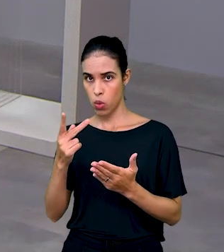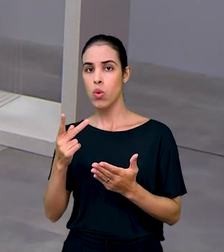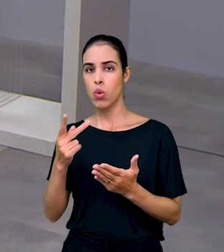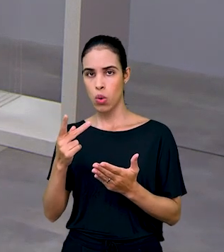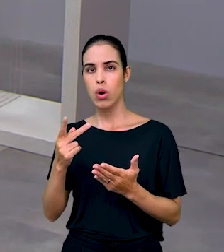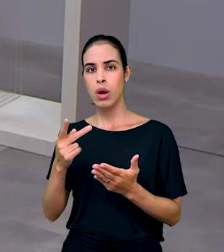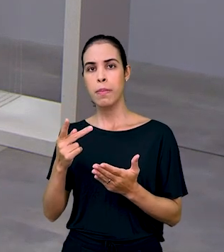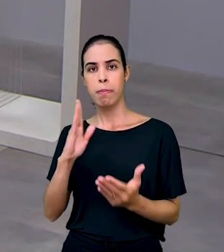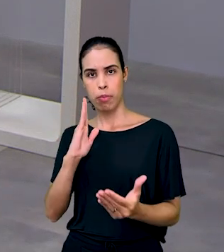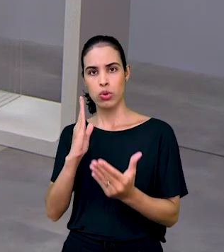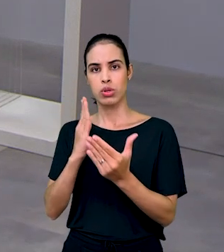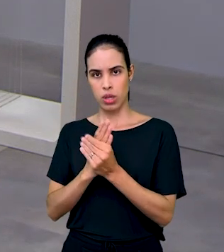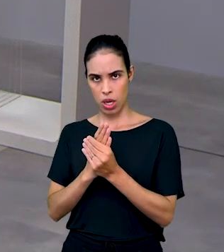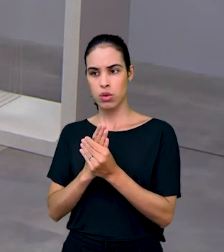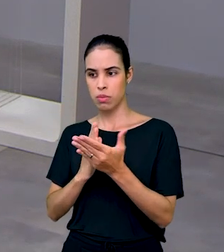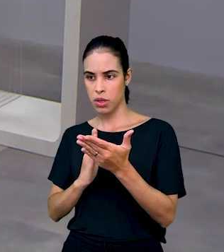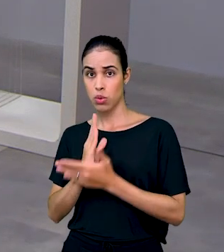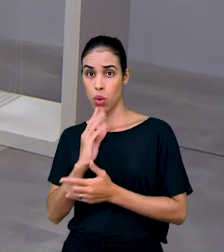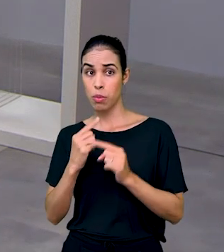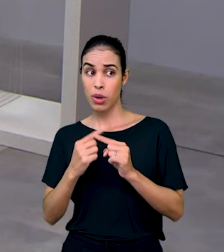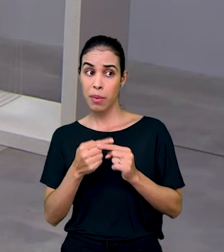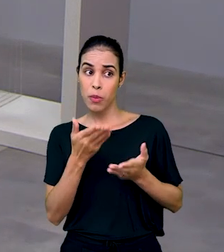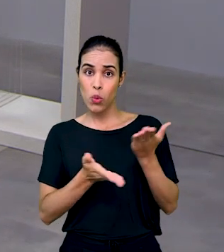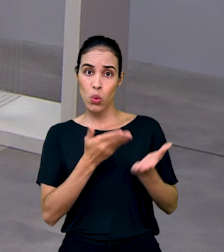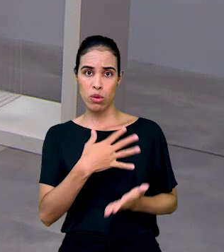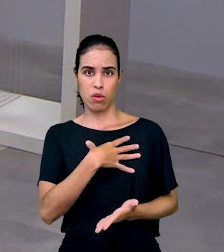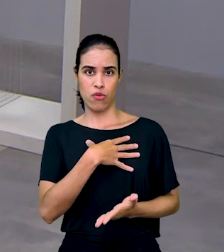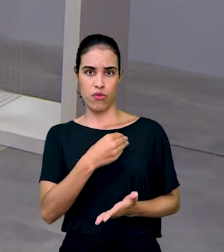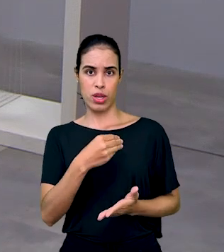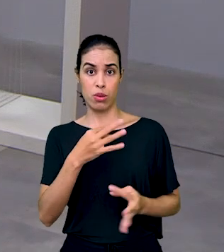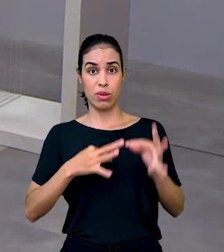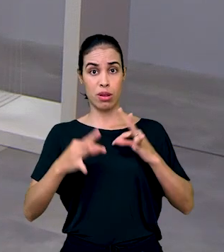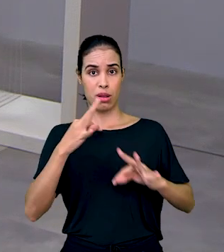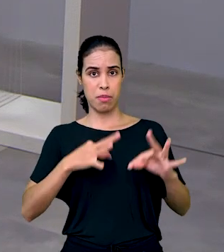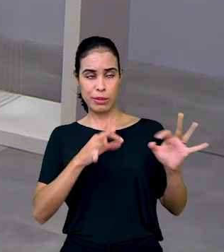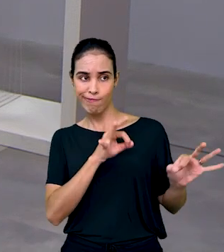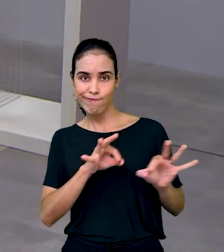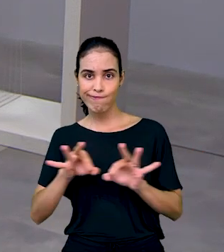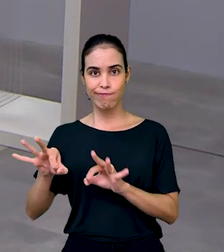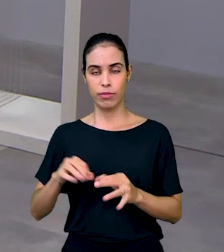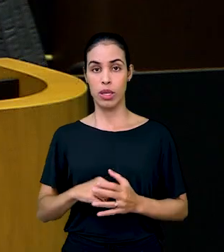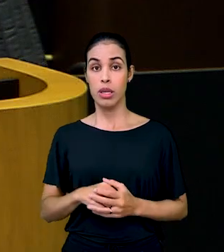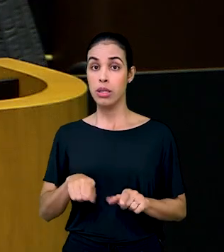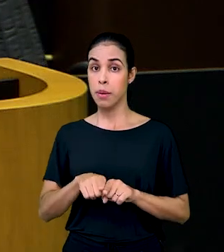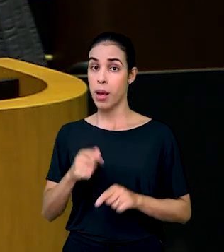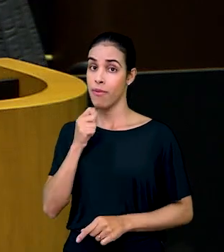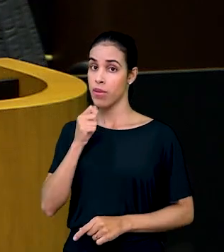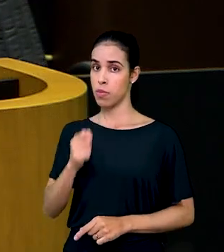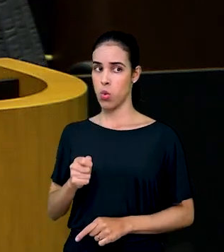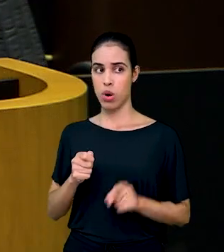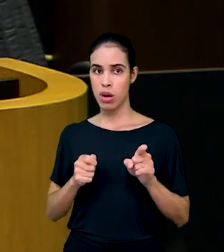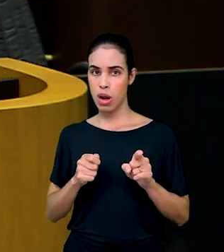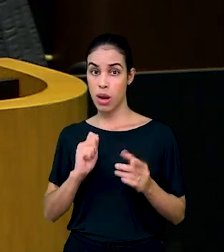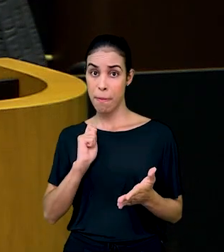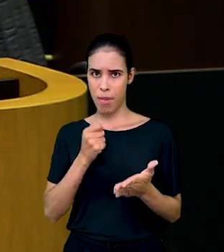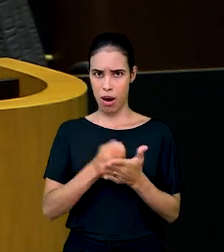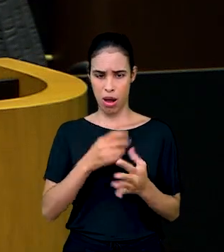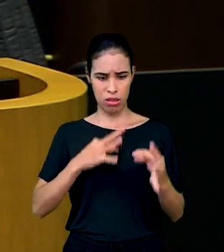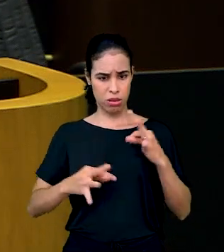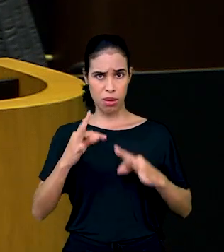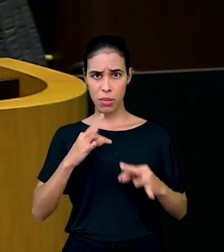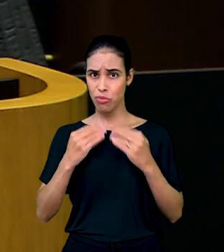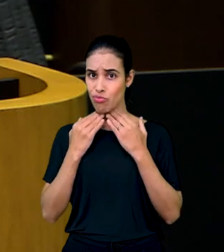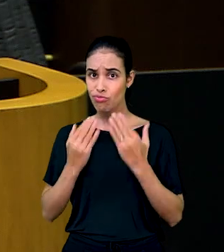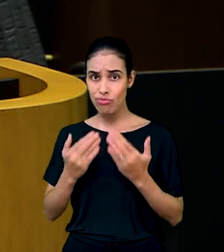foi designado pela Justiça para cuidar do filho que necessitava de tratamento constante. Afirmou ainda que não tinha